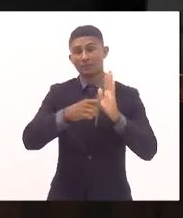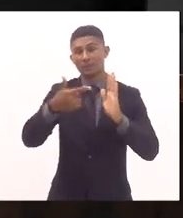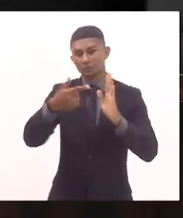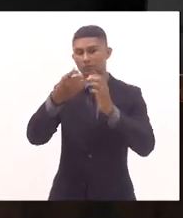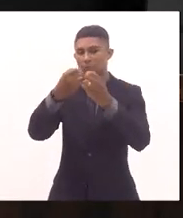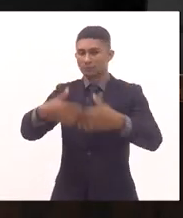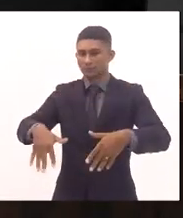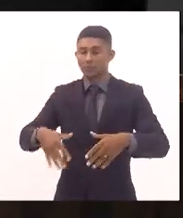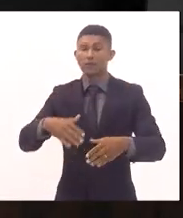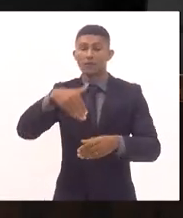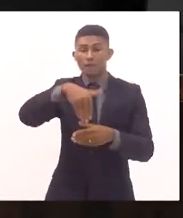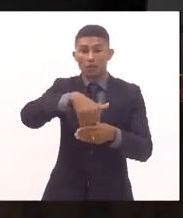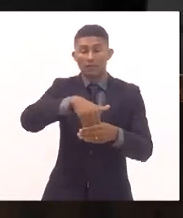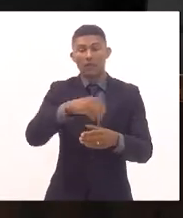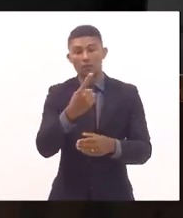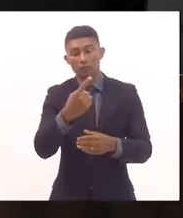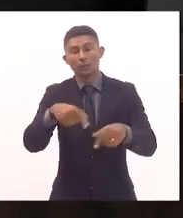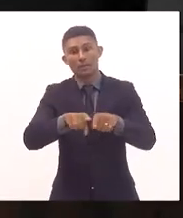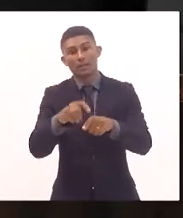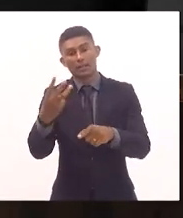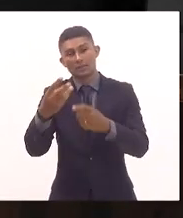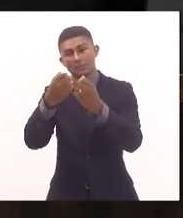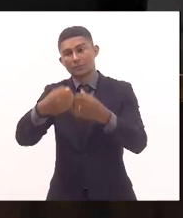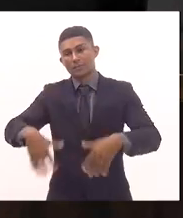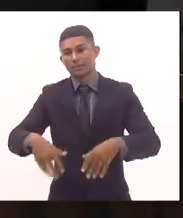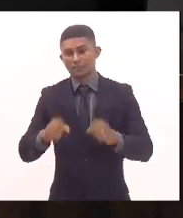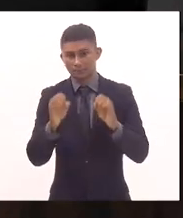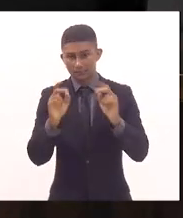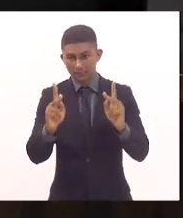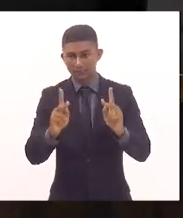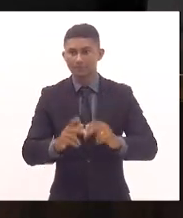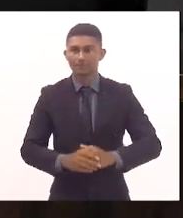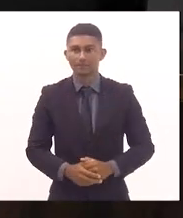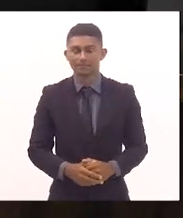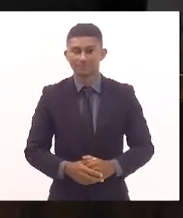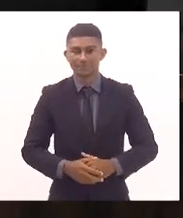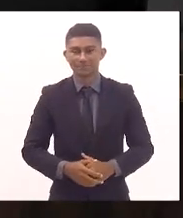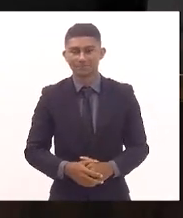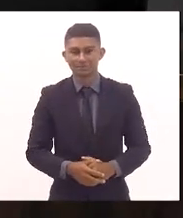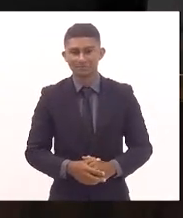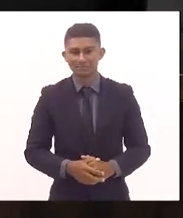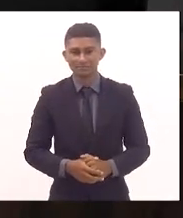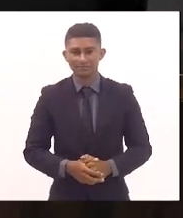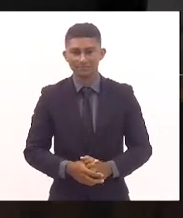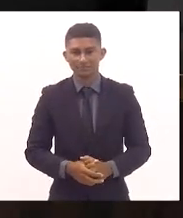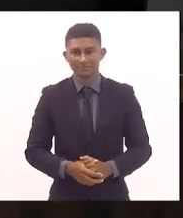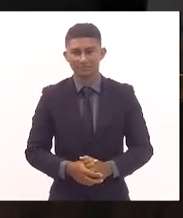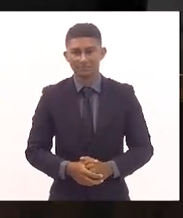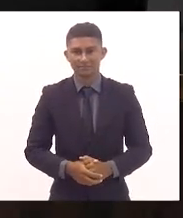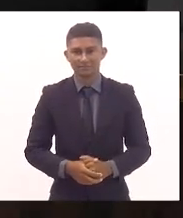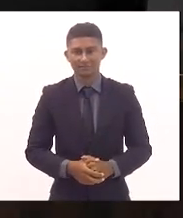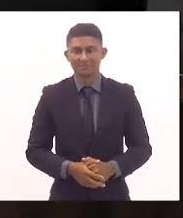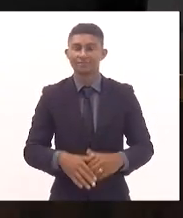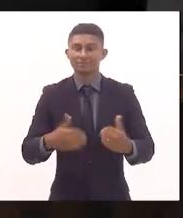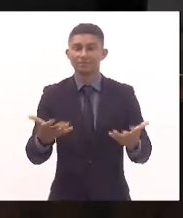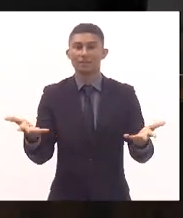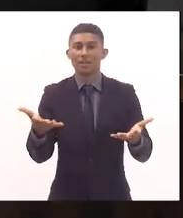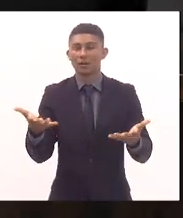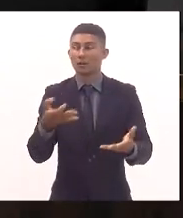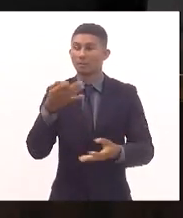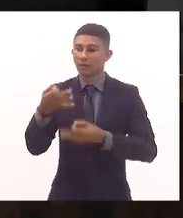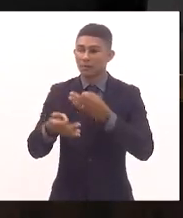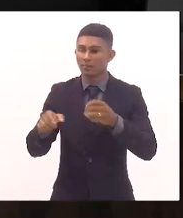vamos votar 1 e a 3 também prejudicada, tá ok? Então, eu vou colher o parecer agora das